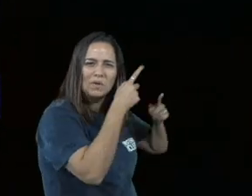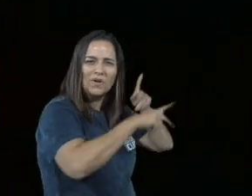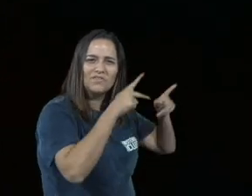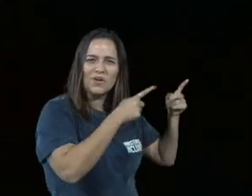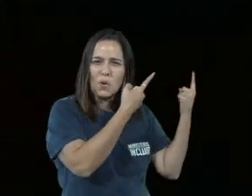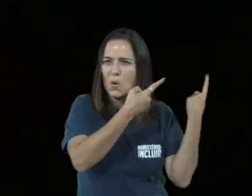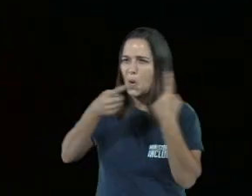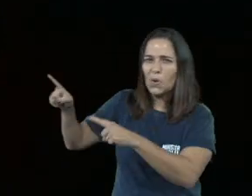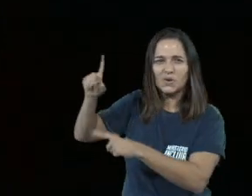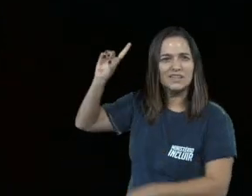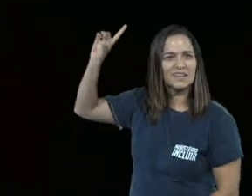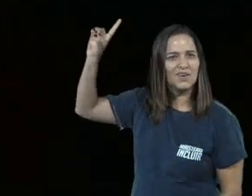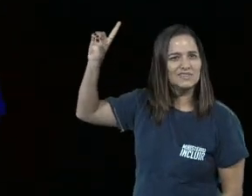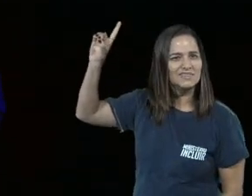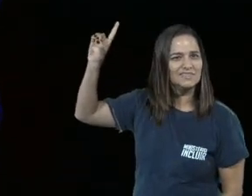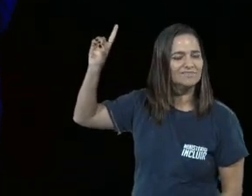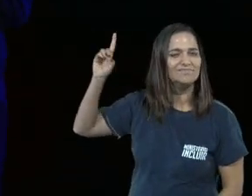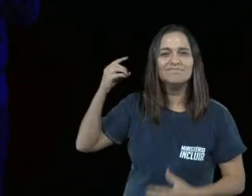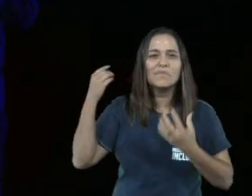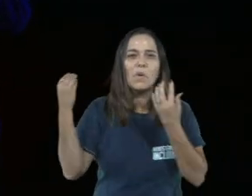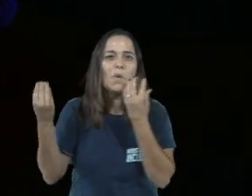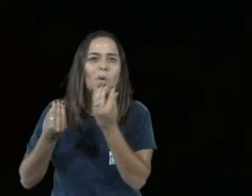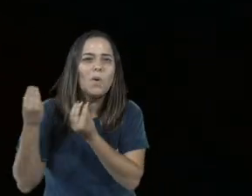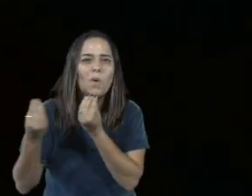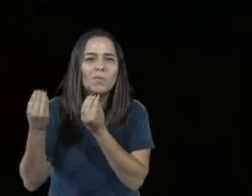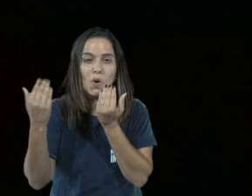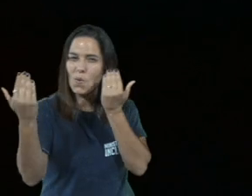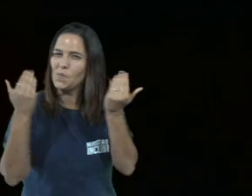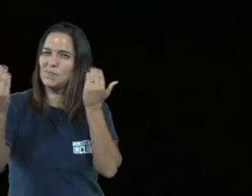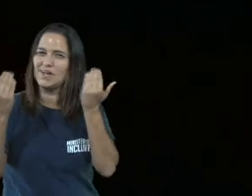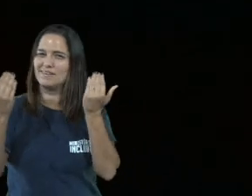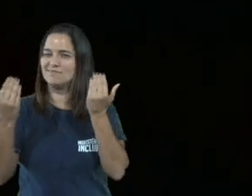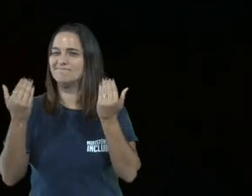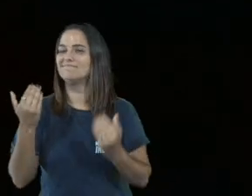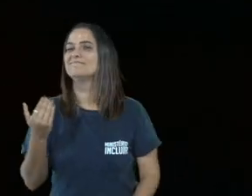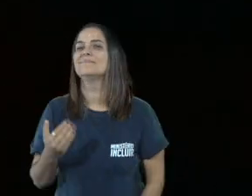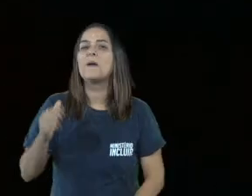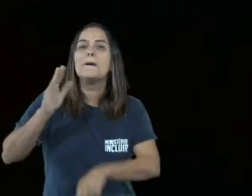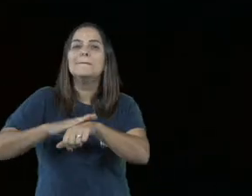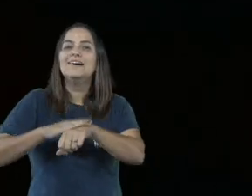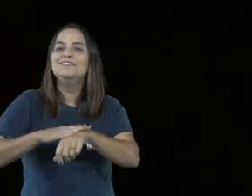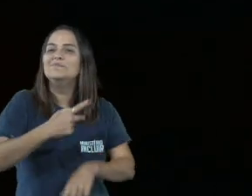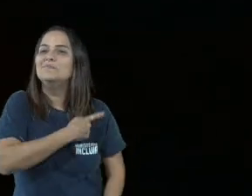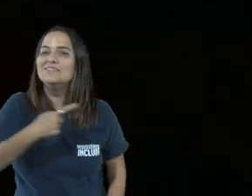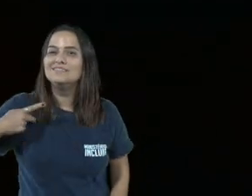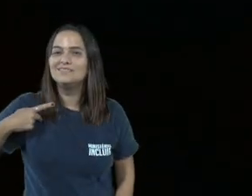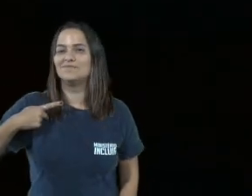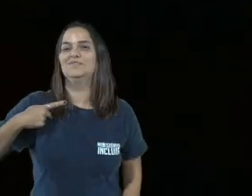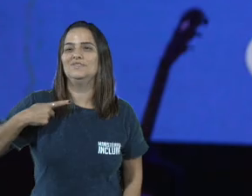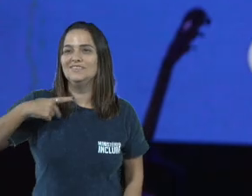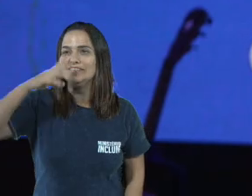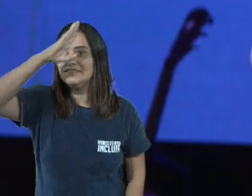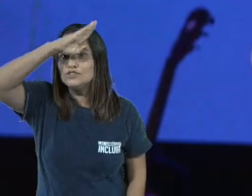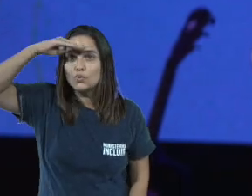sabe o que dá raiva em mim às vezes é ver como tem gente mudando a sua perspectiva porque não tem coragem nem de